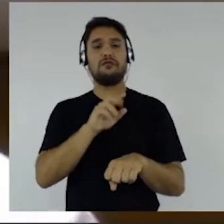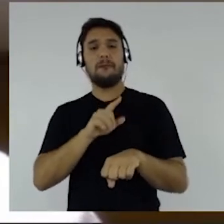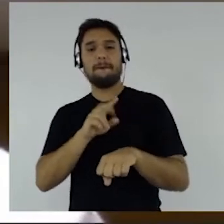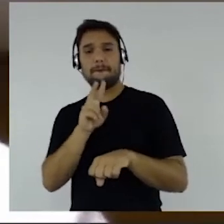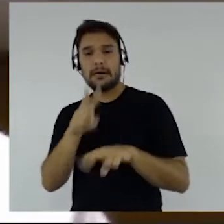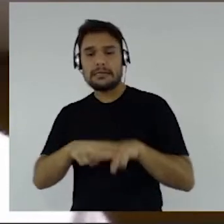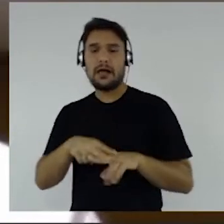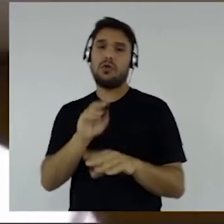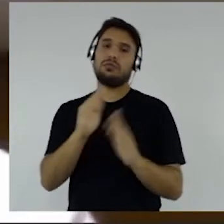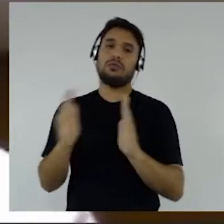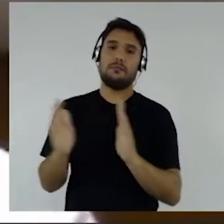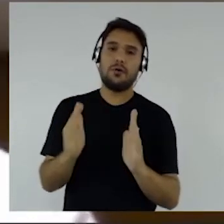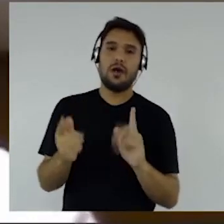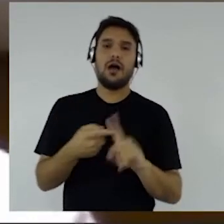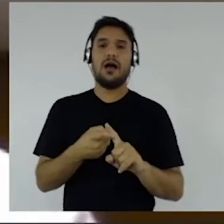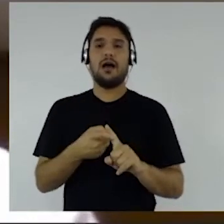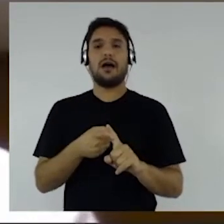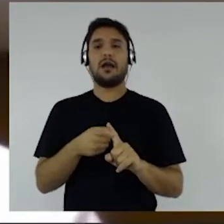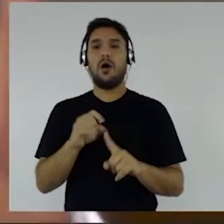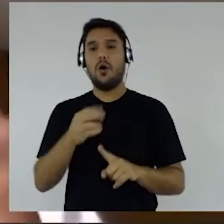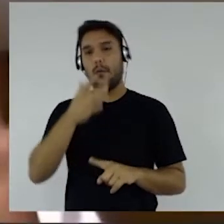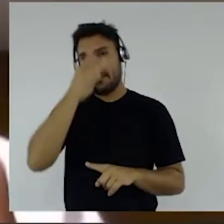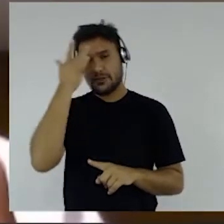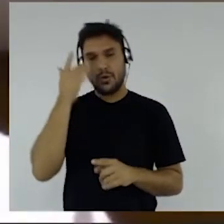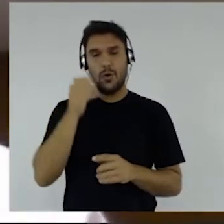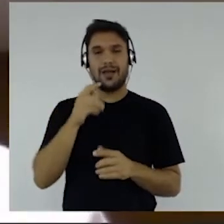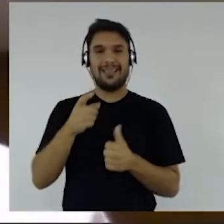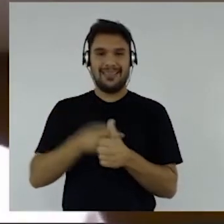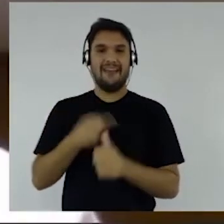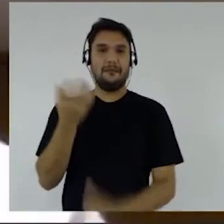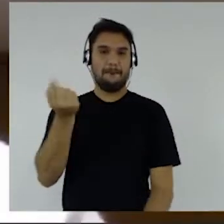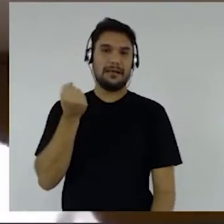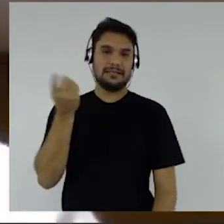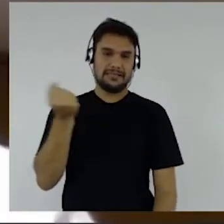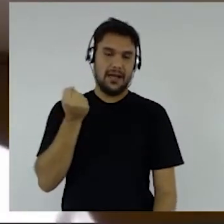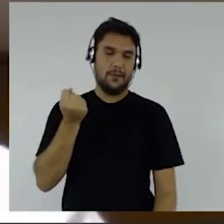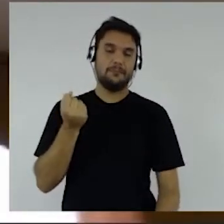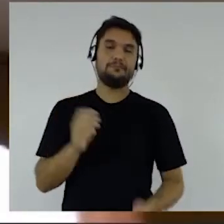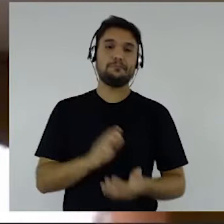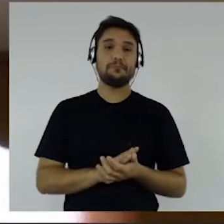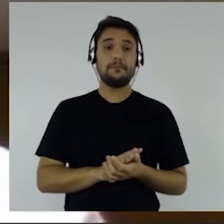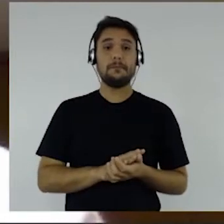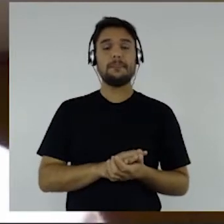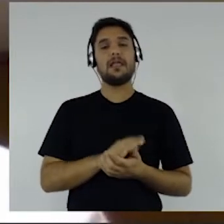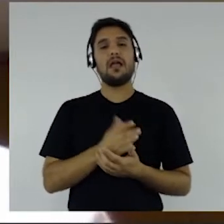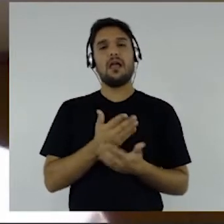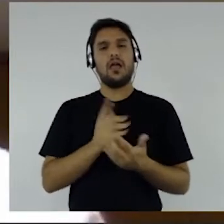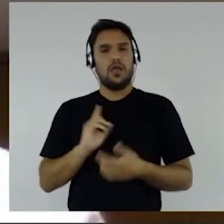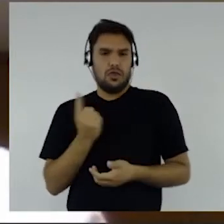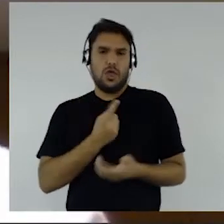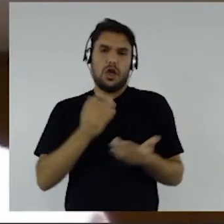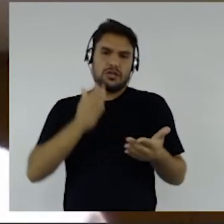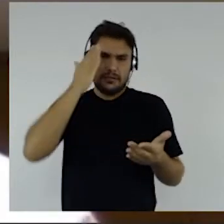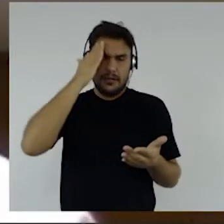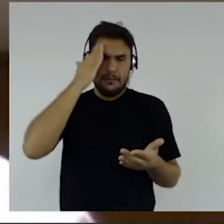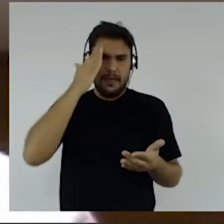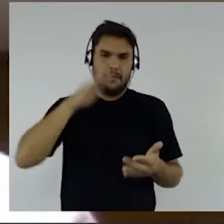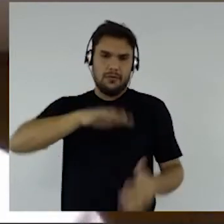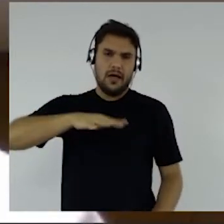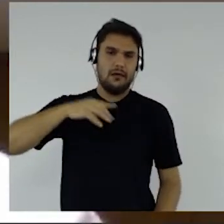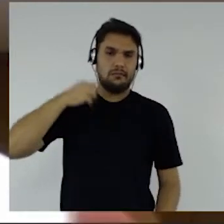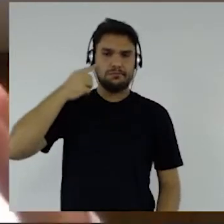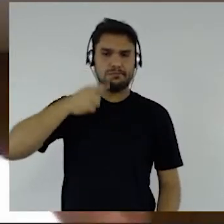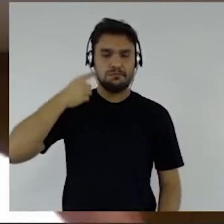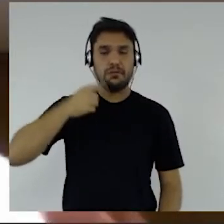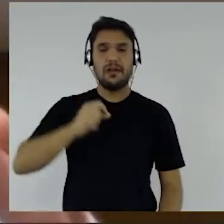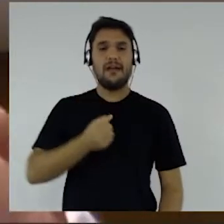temporária, na prisão civil do devedor de alimentos. Só que todos nós sabemos, Felipe, a Patrícia, principalmente os colegas que advogam, que